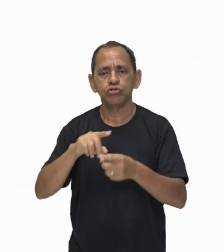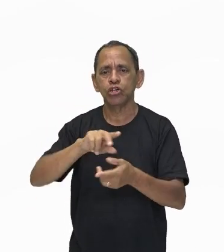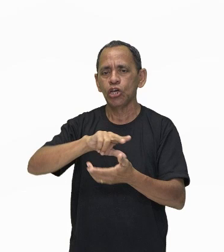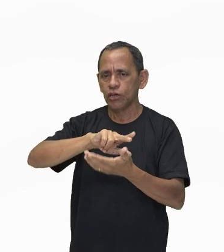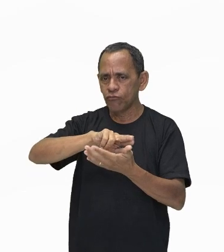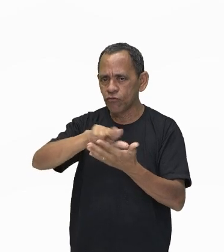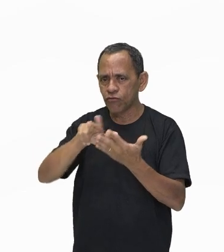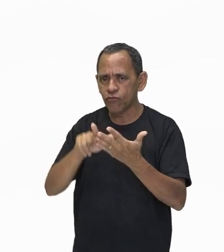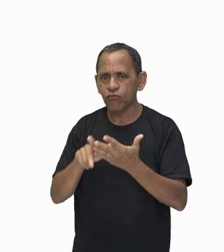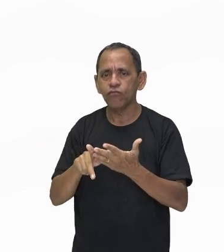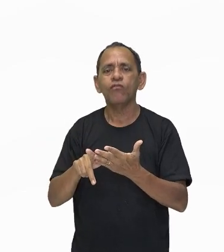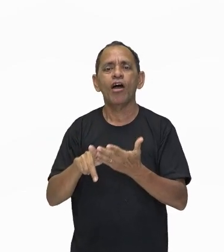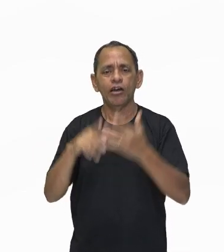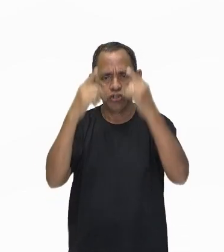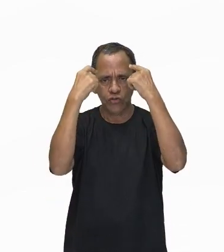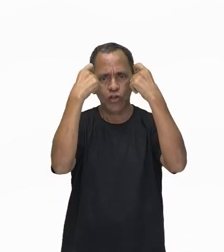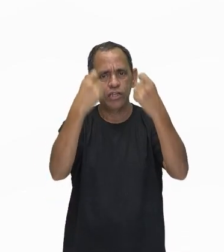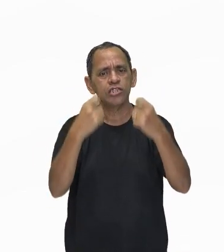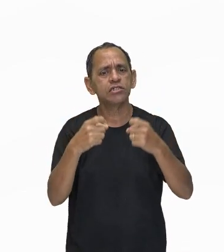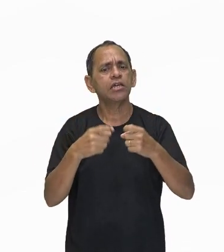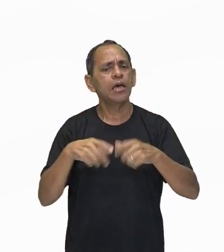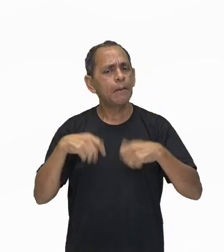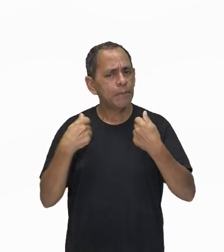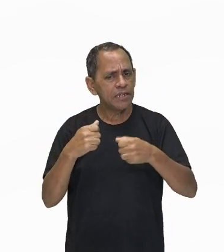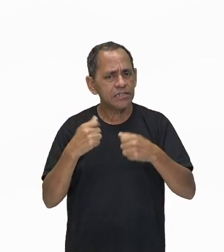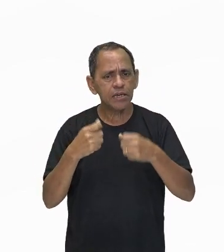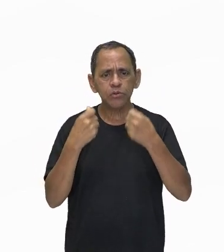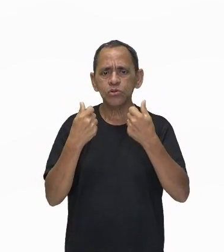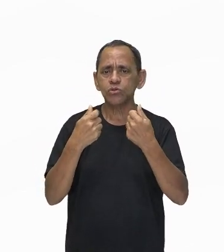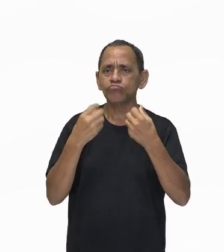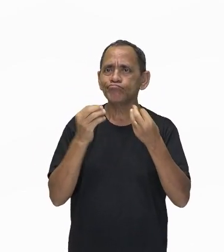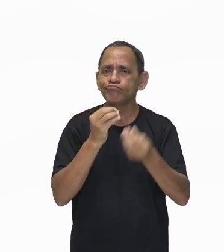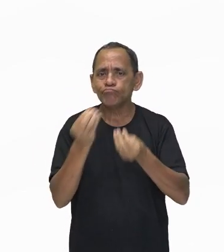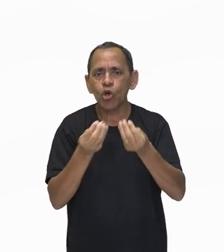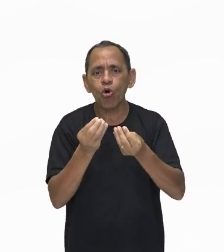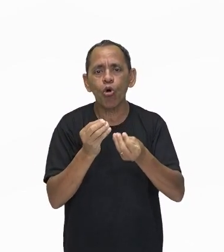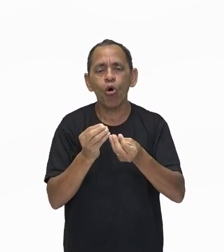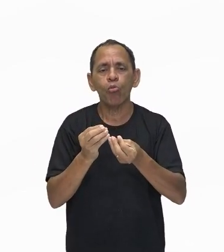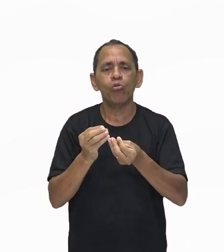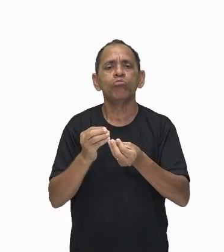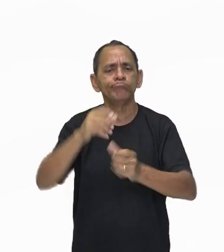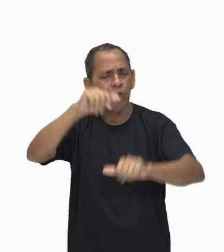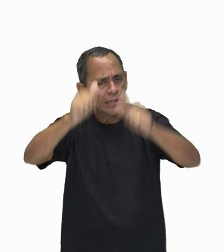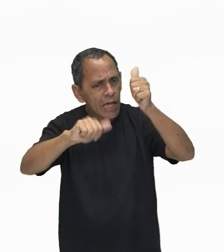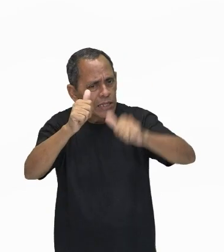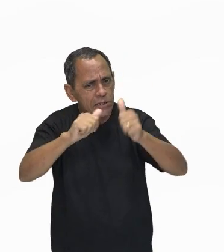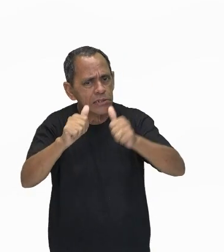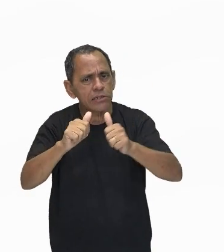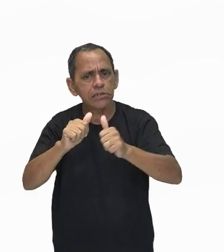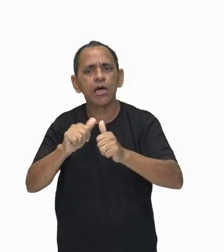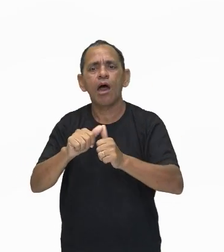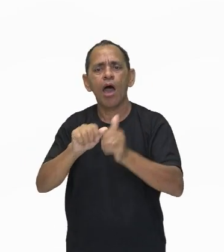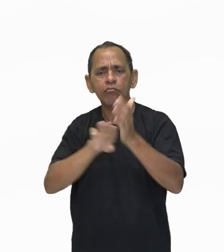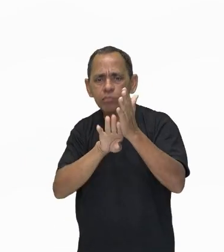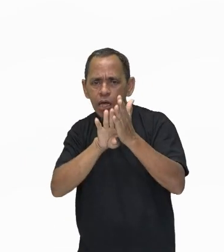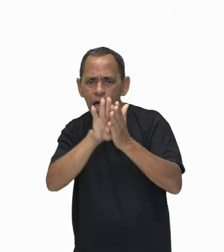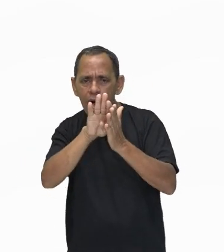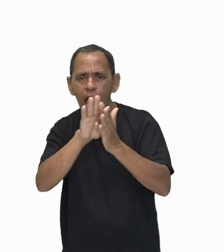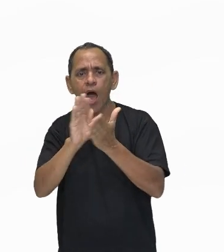gente precisa realmente ficar atento e analisar, então, esses índices no nosso estado, que é para a gente ter, então,